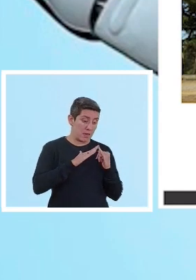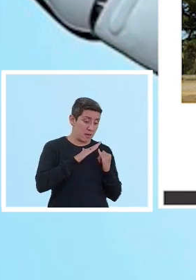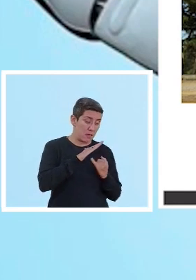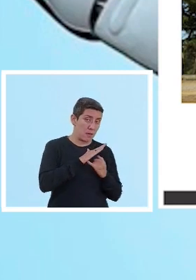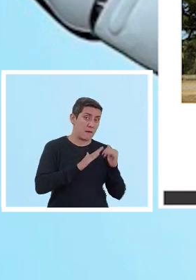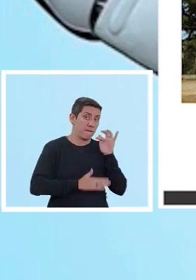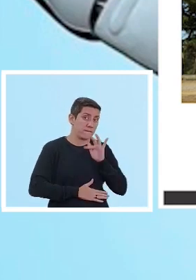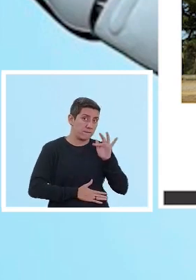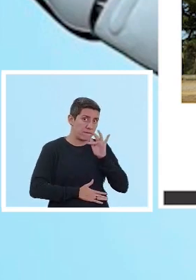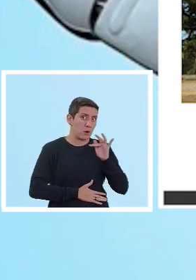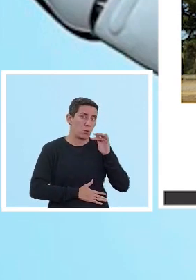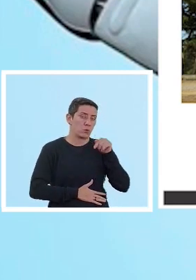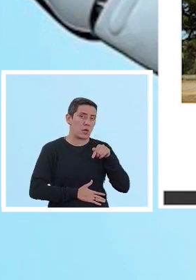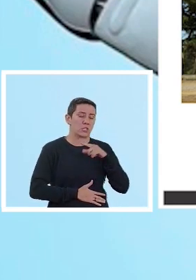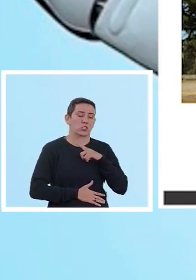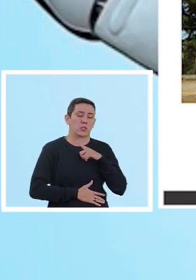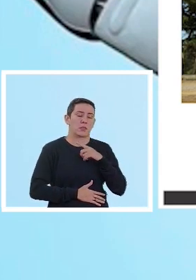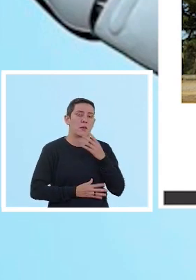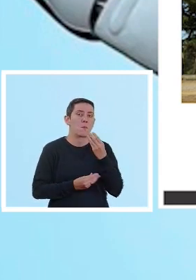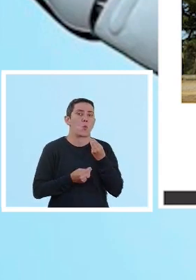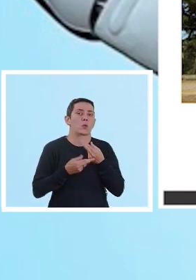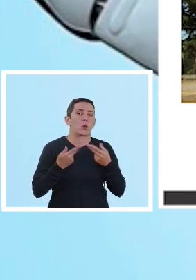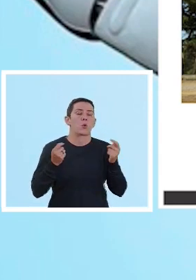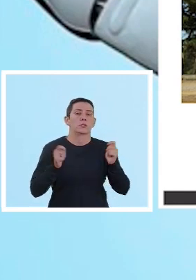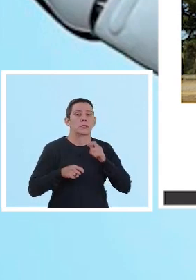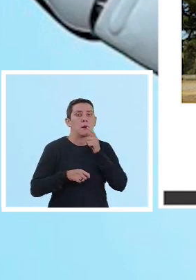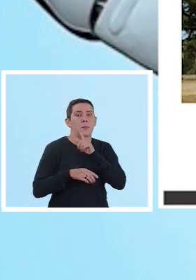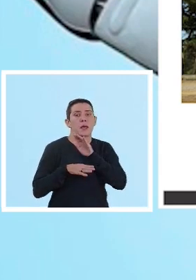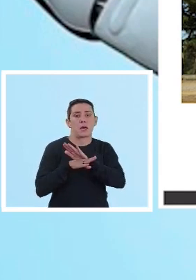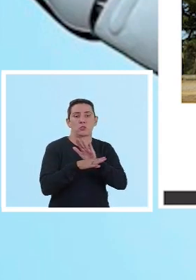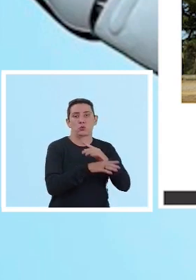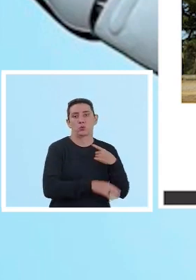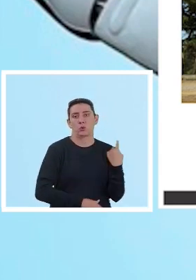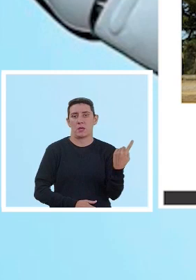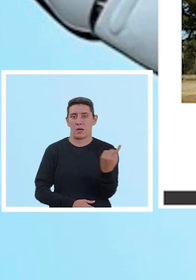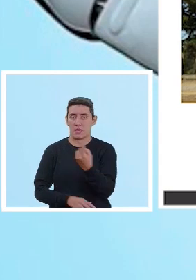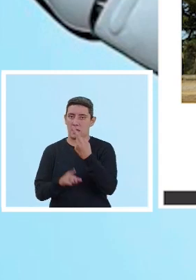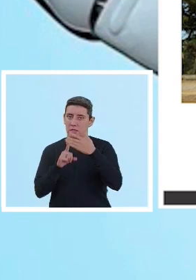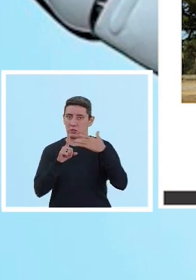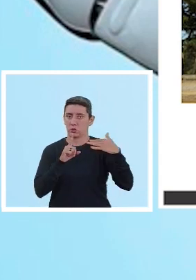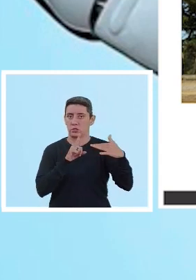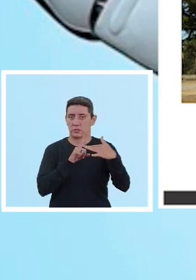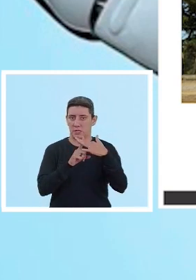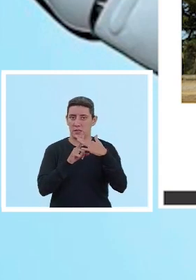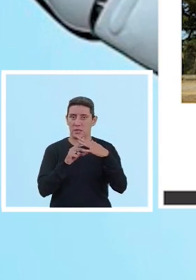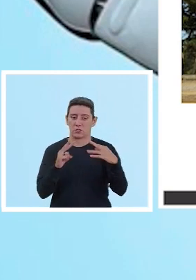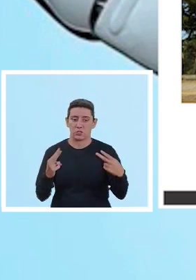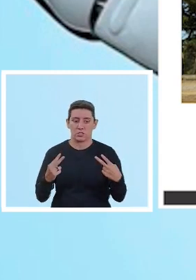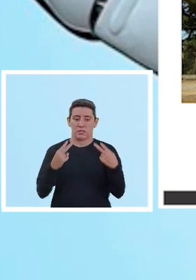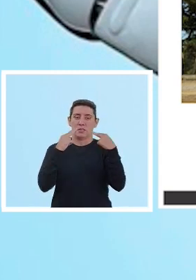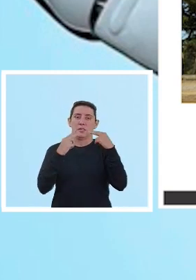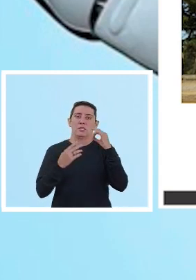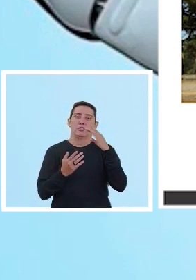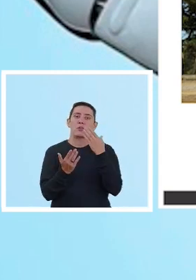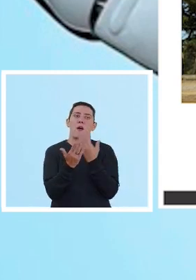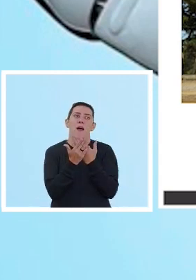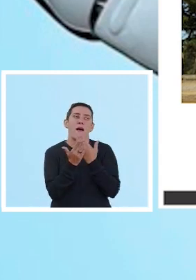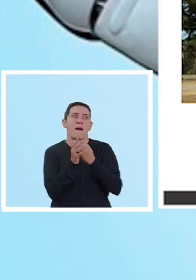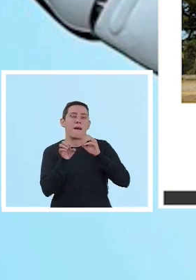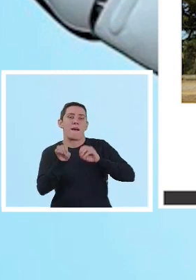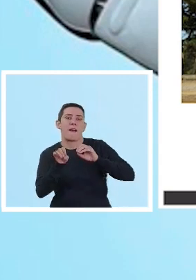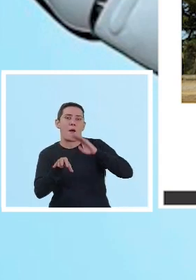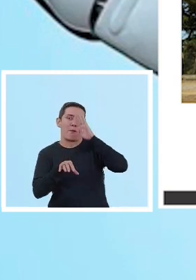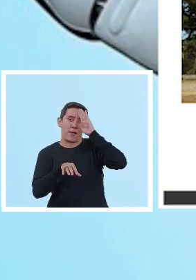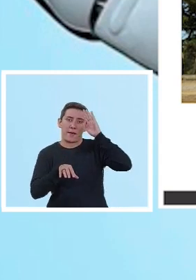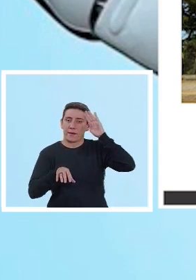contribuir fora dos seus portões né Nós não precisamos ser conhecidos apenas Pelas nossas aulas mas